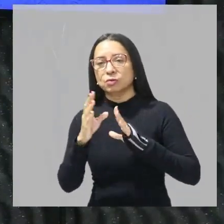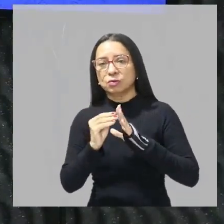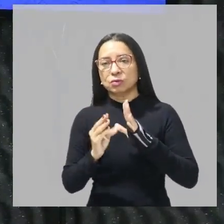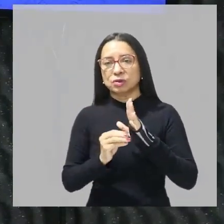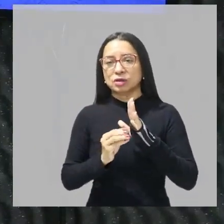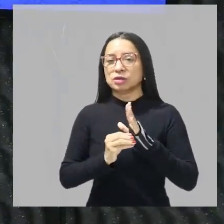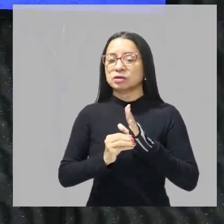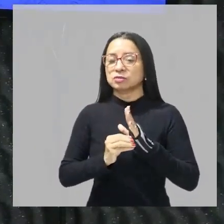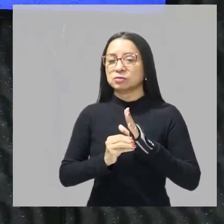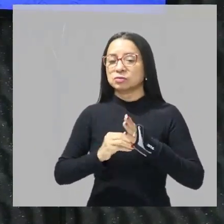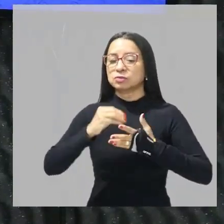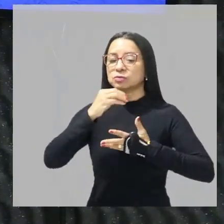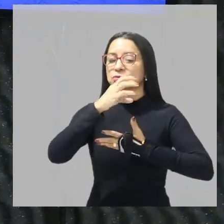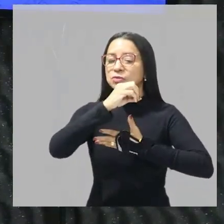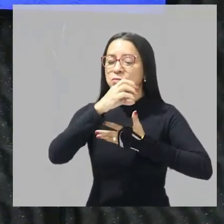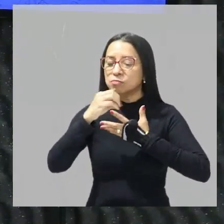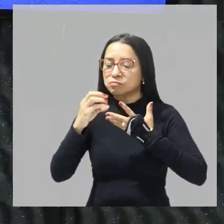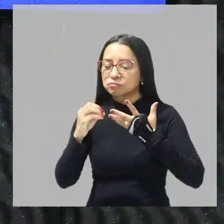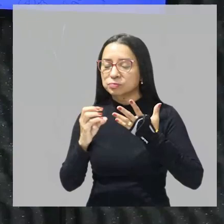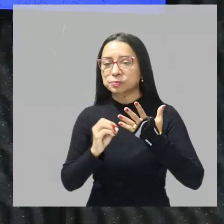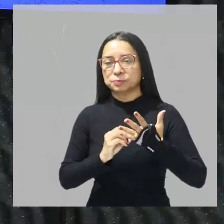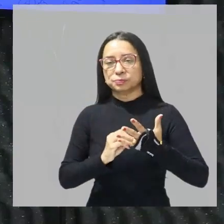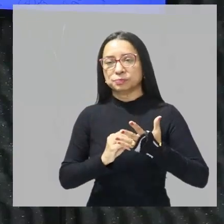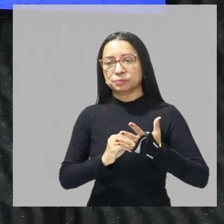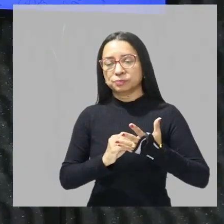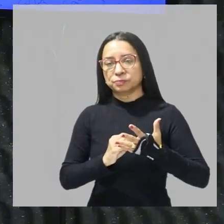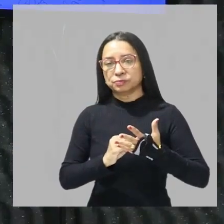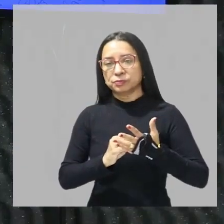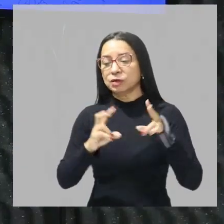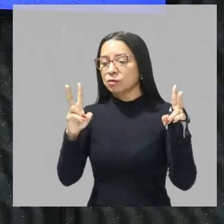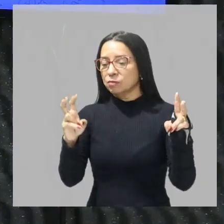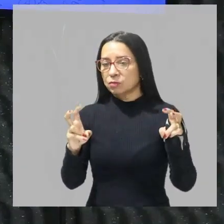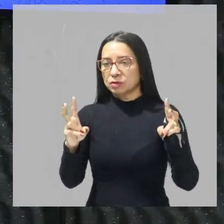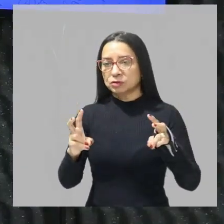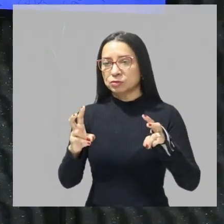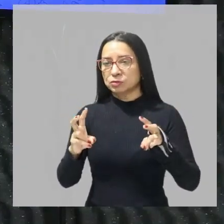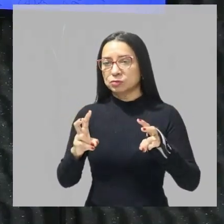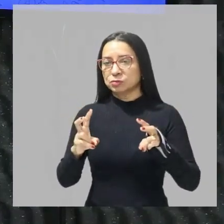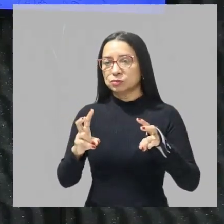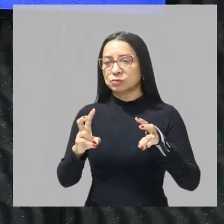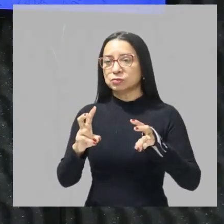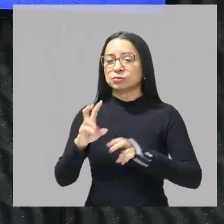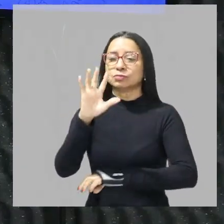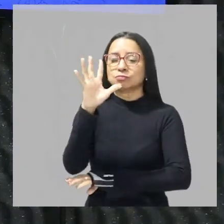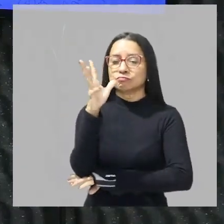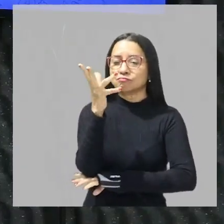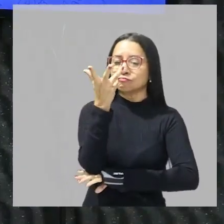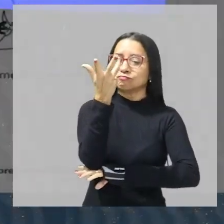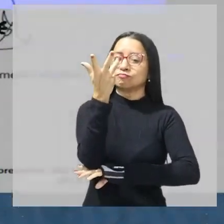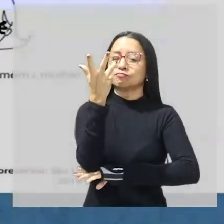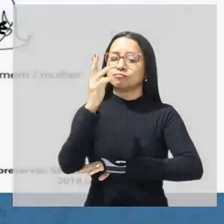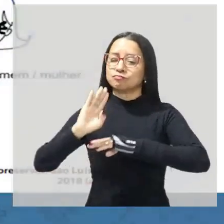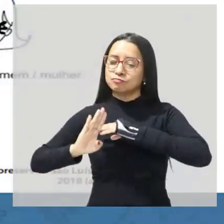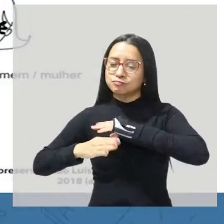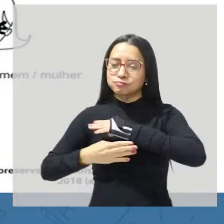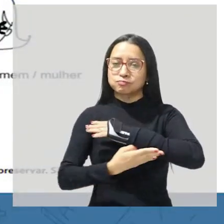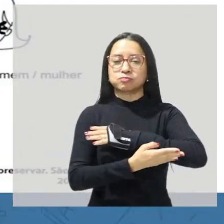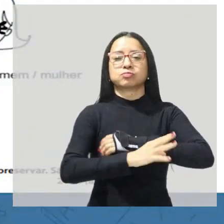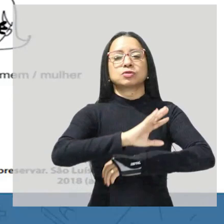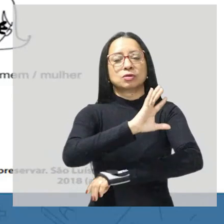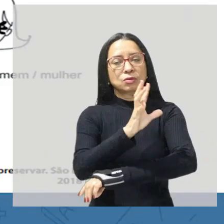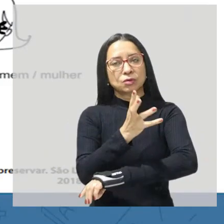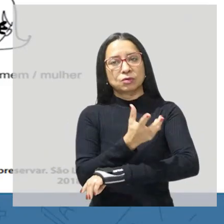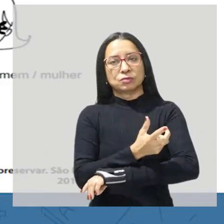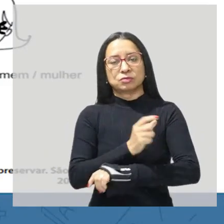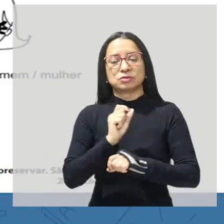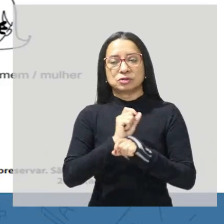de cadeias e teias alimentares. Pessoal, o assunto de ecologia, tanto no Enem quanto no